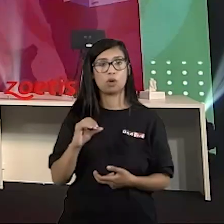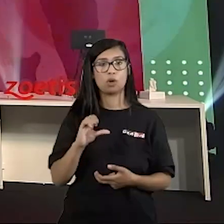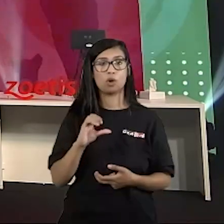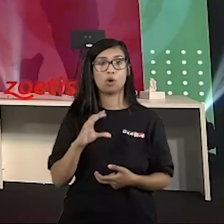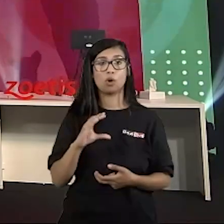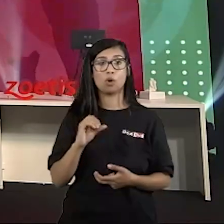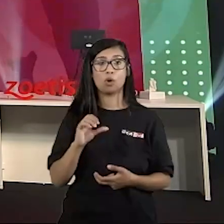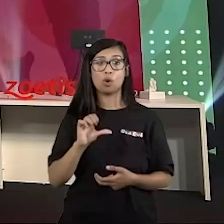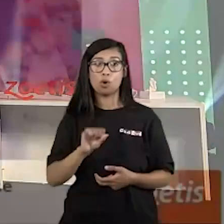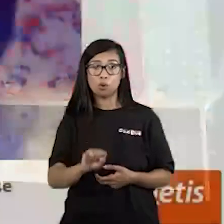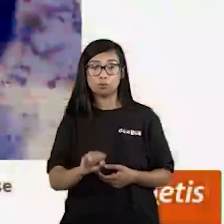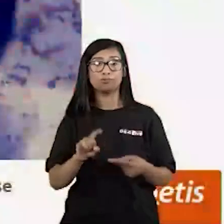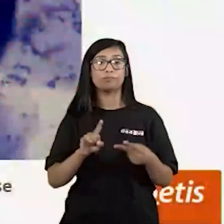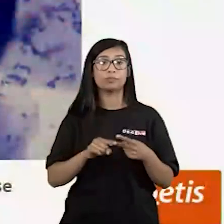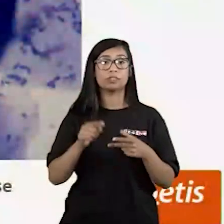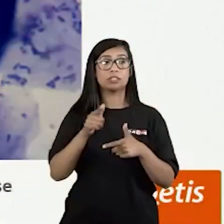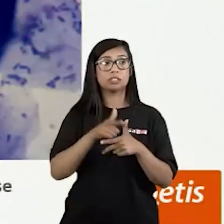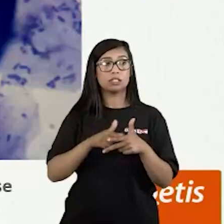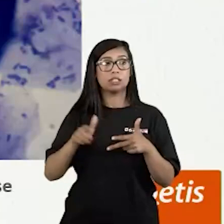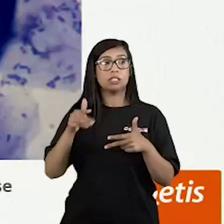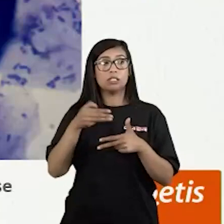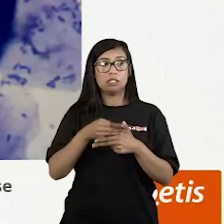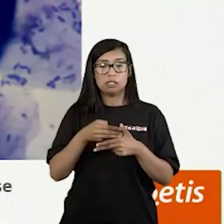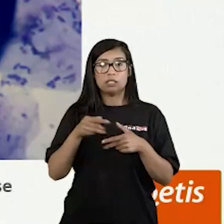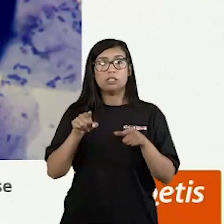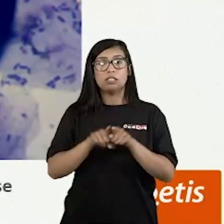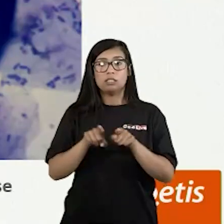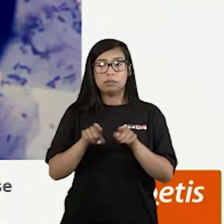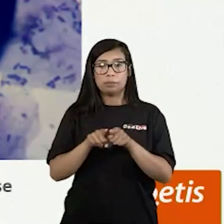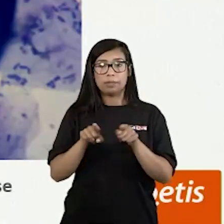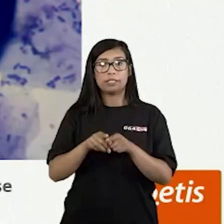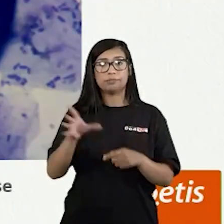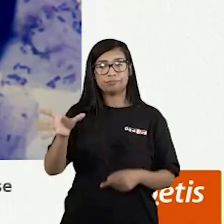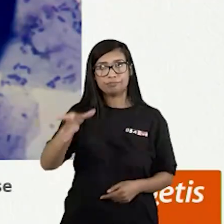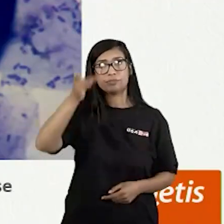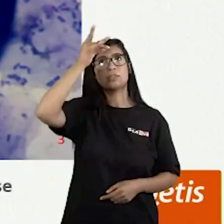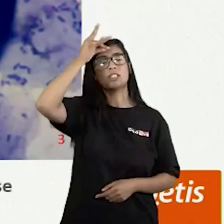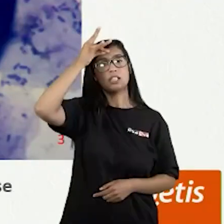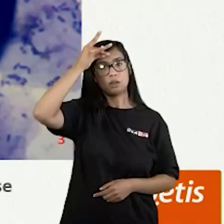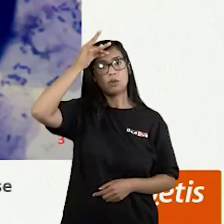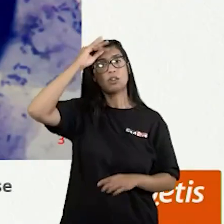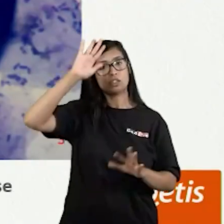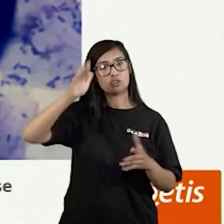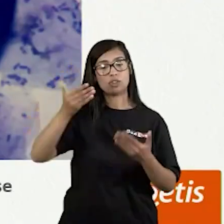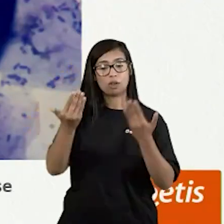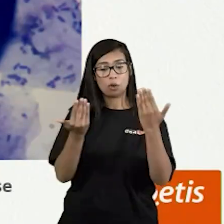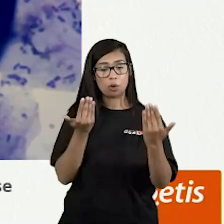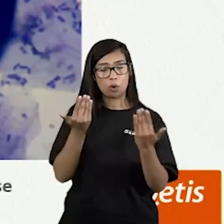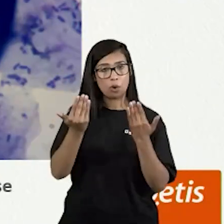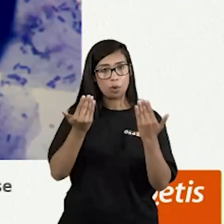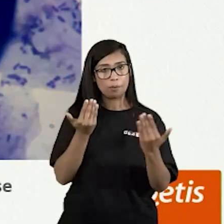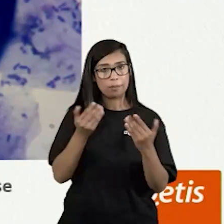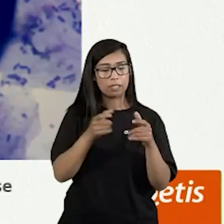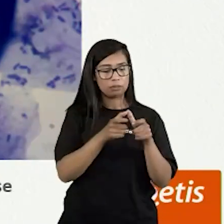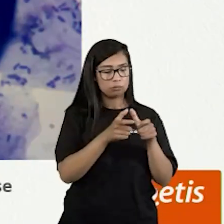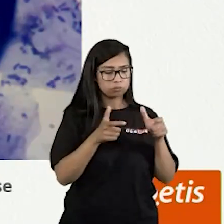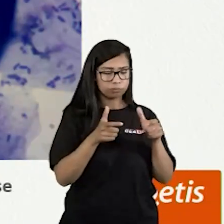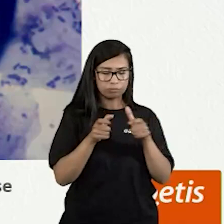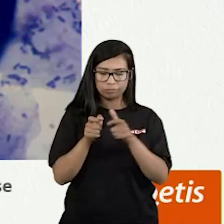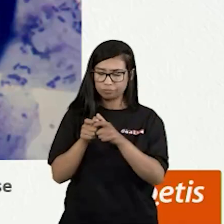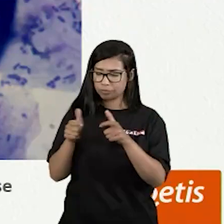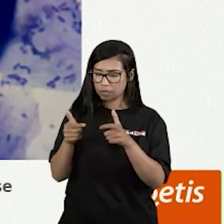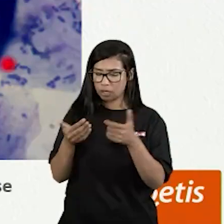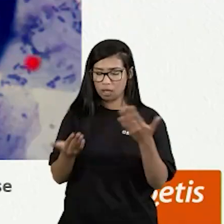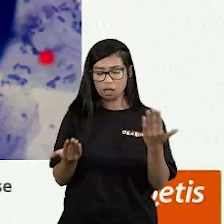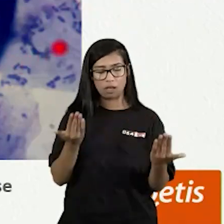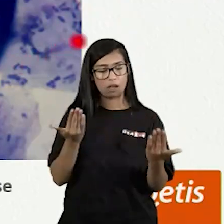malacésia, de novo, para vocês fixarem essa imagem na mente de vocês, comparar os tamanhos do cocos com o tamanho da